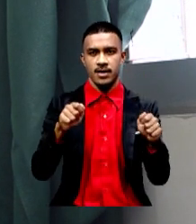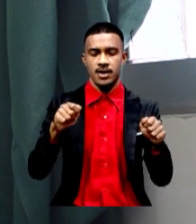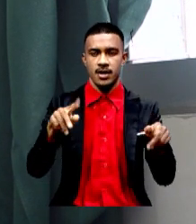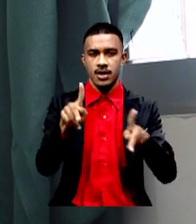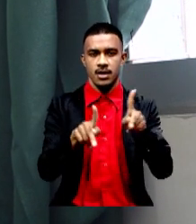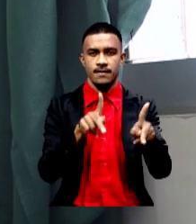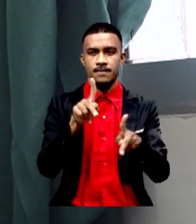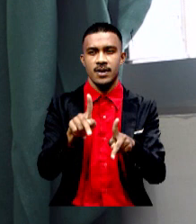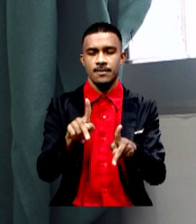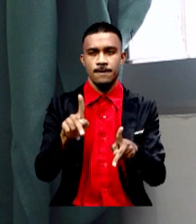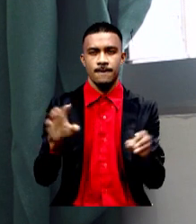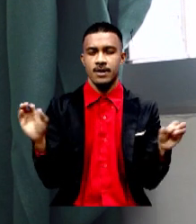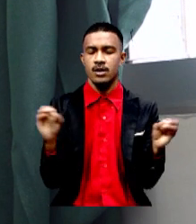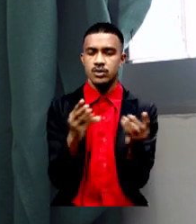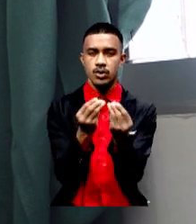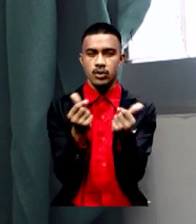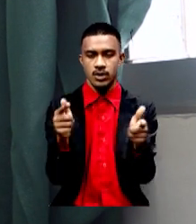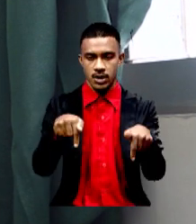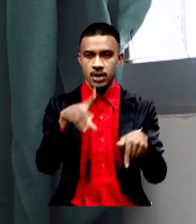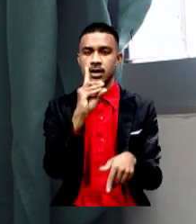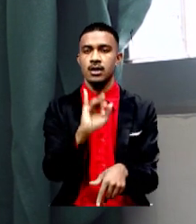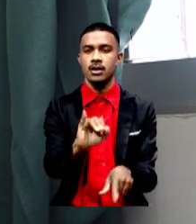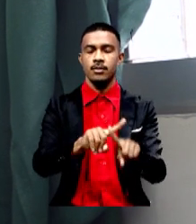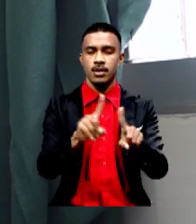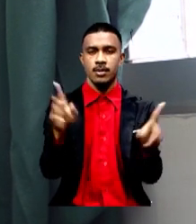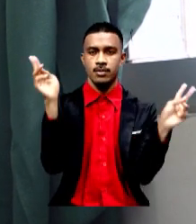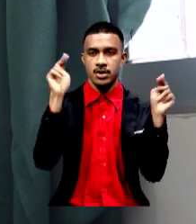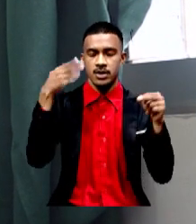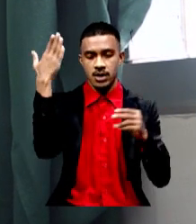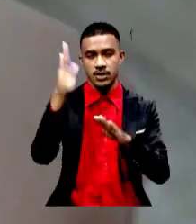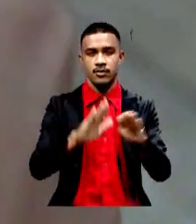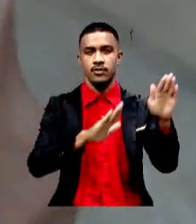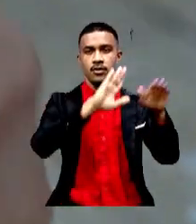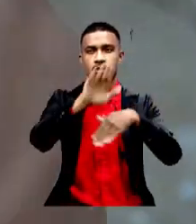manus laos na tone ti hadili mebe precisa mos iha tan referral si rahotu